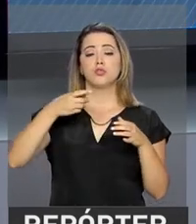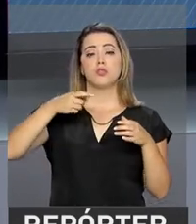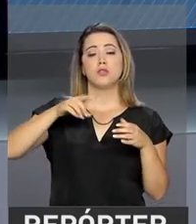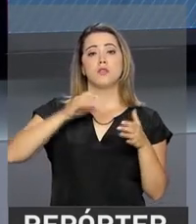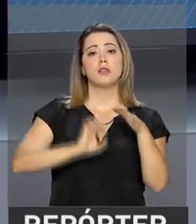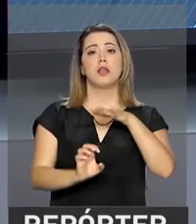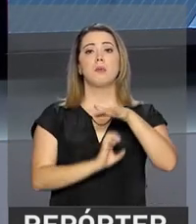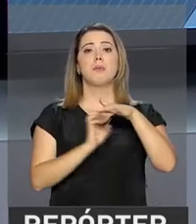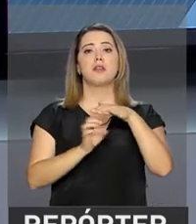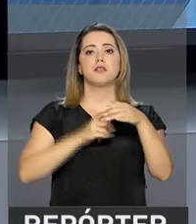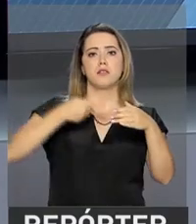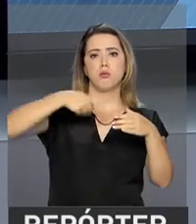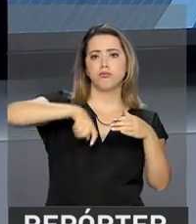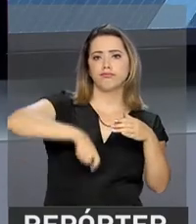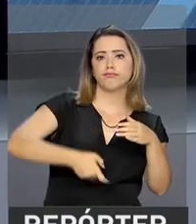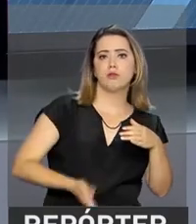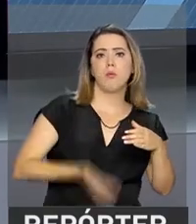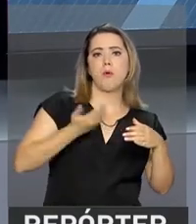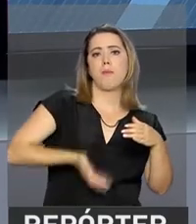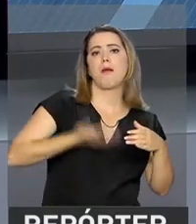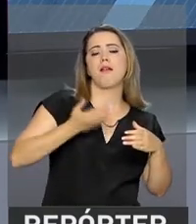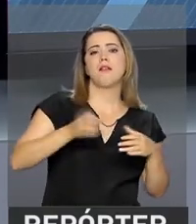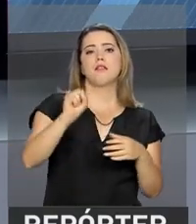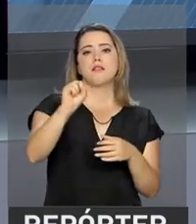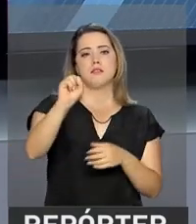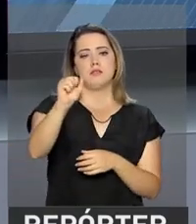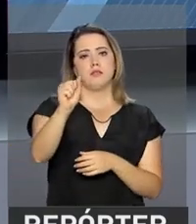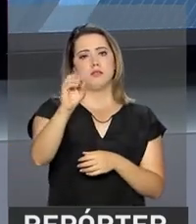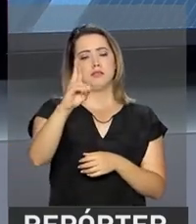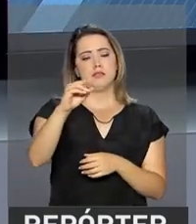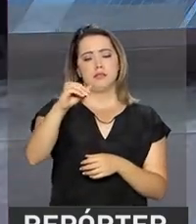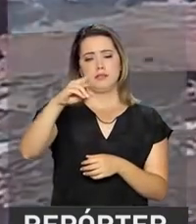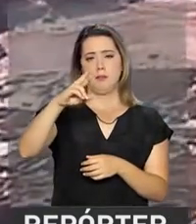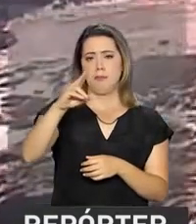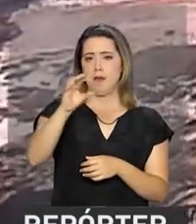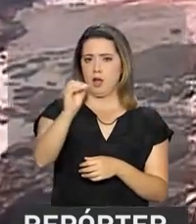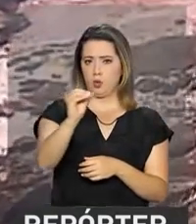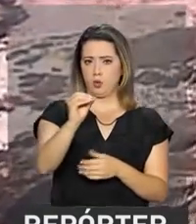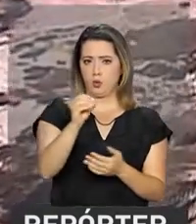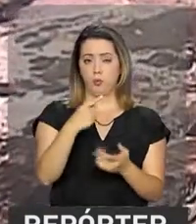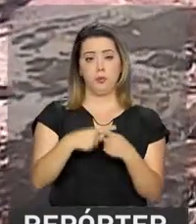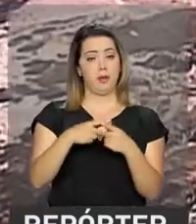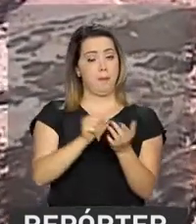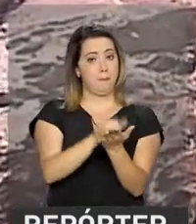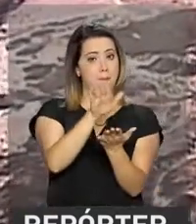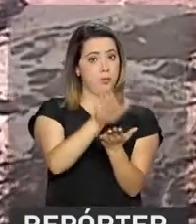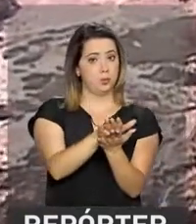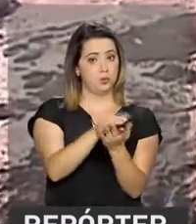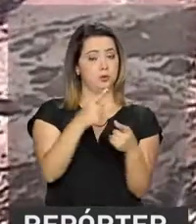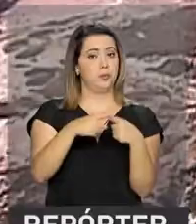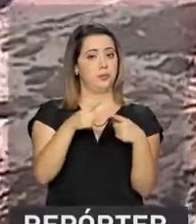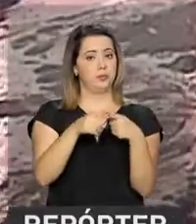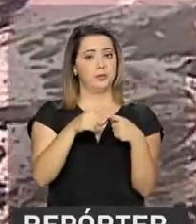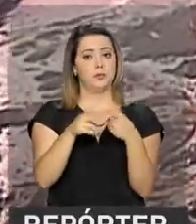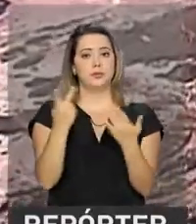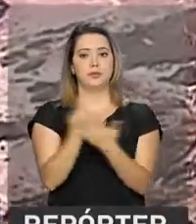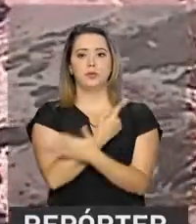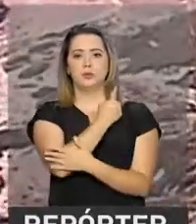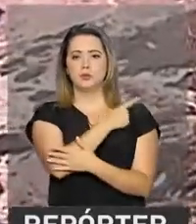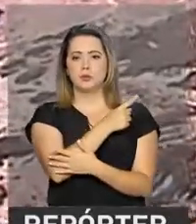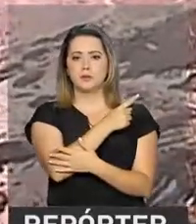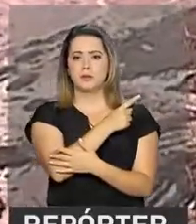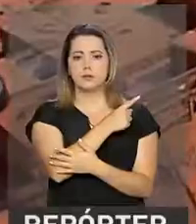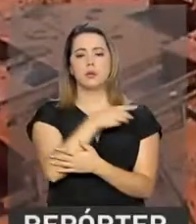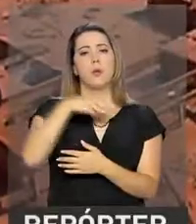pagar multas no valor de 150 milhões de reais as multas eram por danos causados pelo rompimento da barragem de fundão